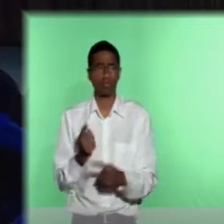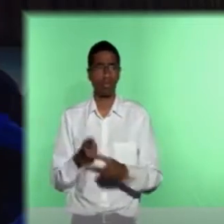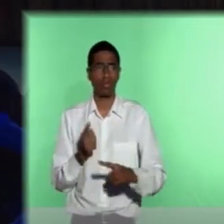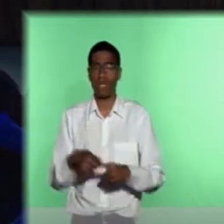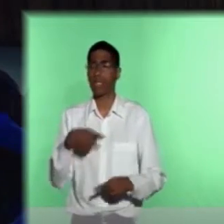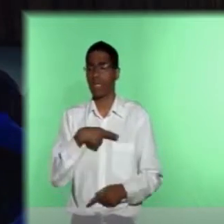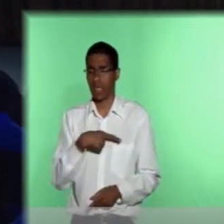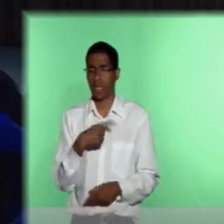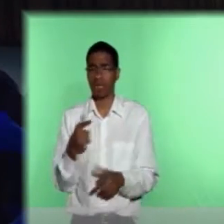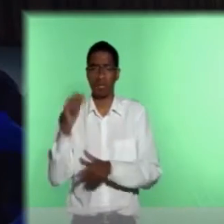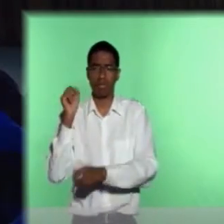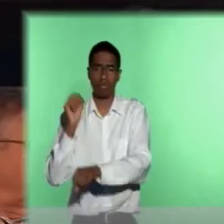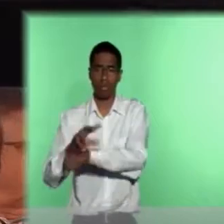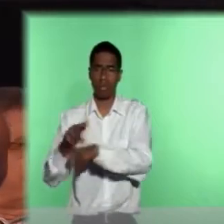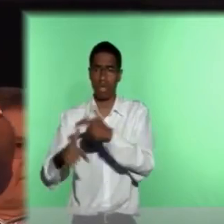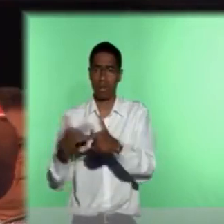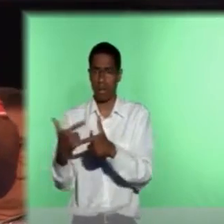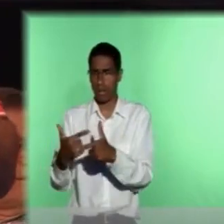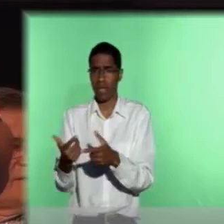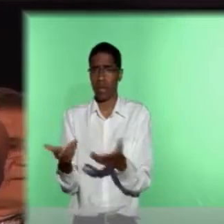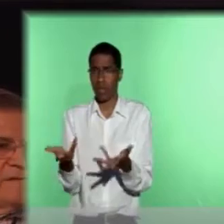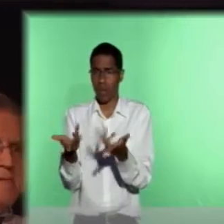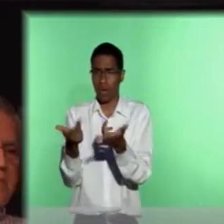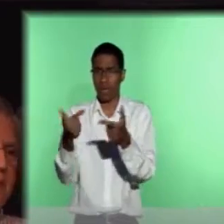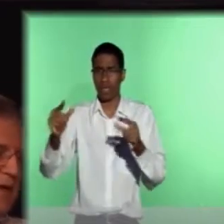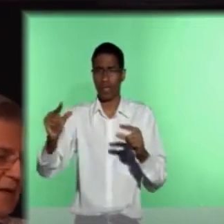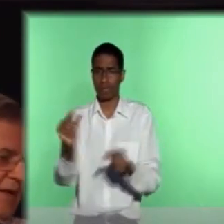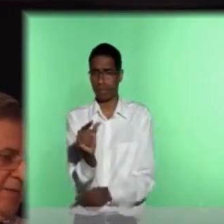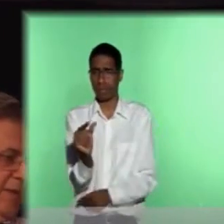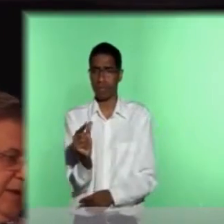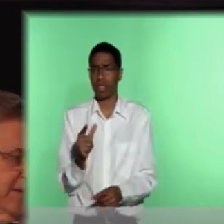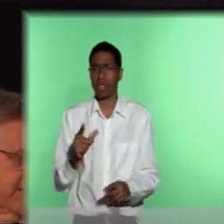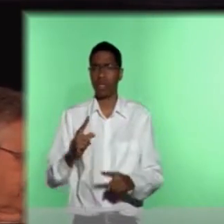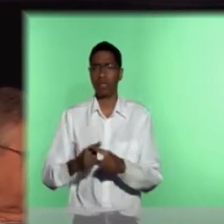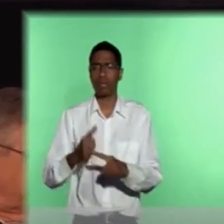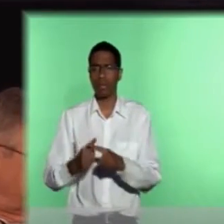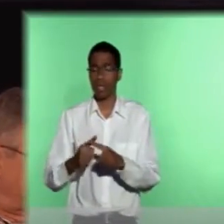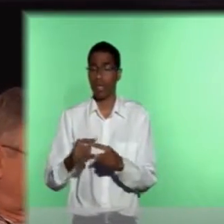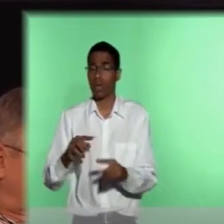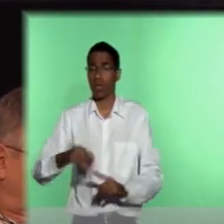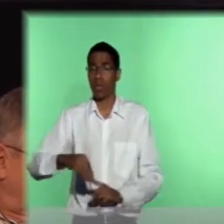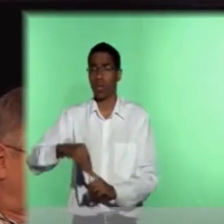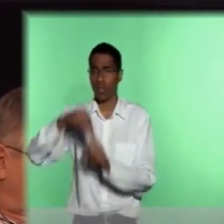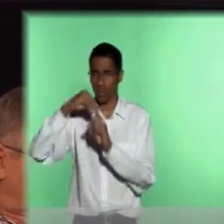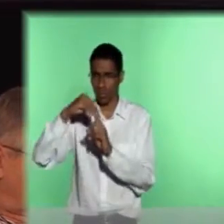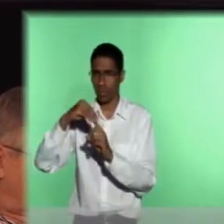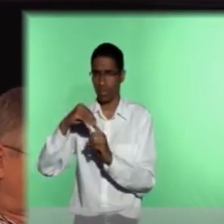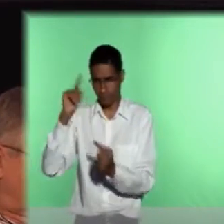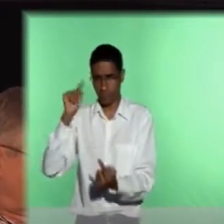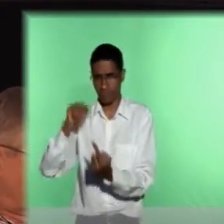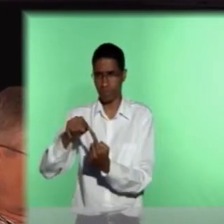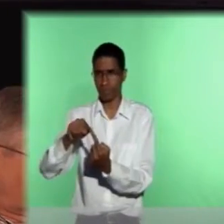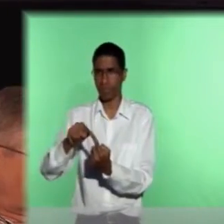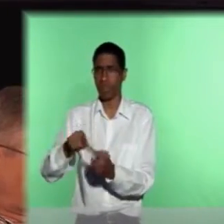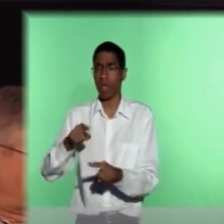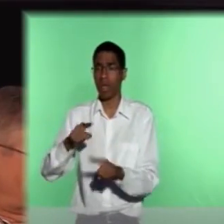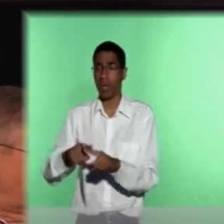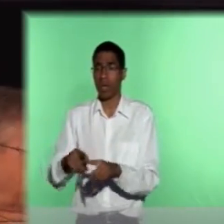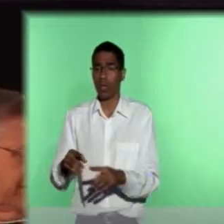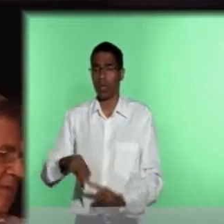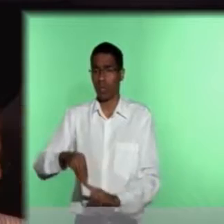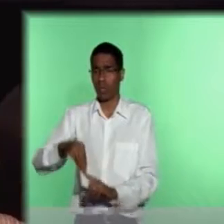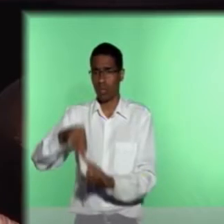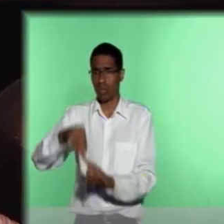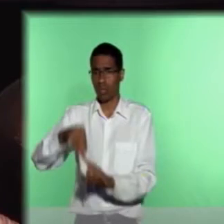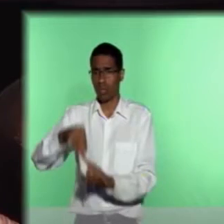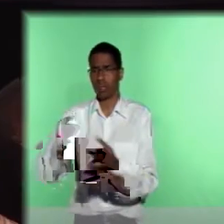baixa qualidade. Emprego de baixa qualidade existe por um único e exclusivo motivo. Emprego de baixa qualidade existe quando você